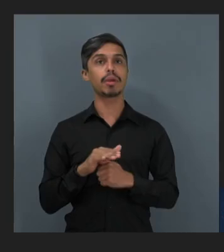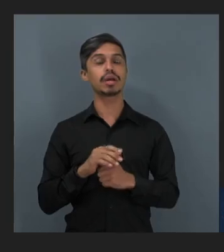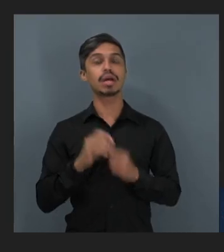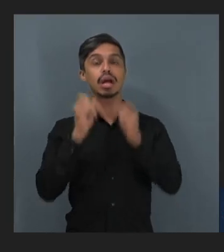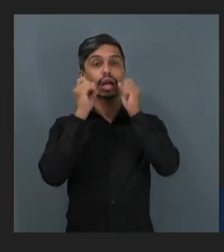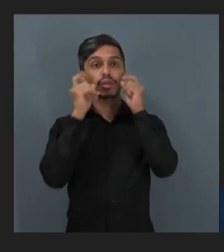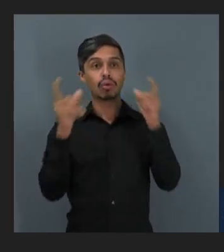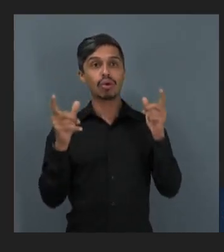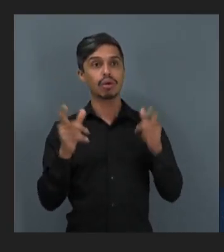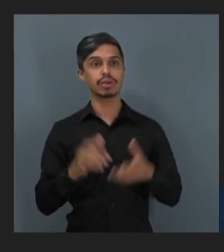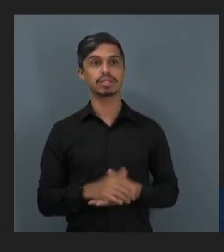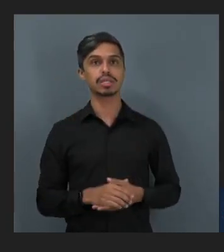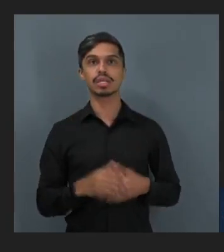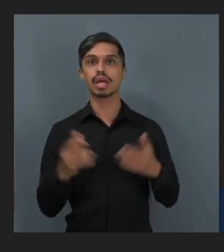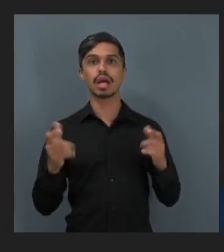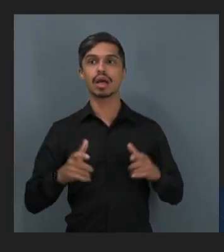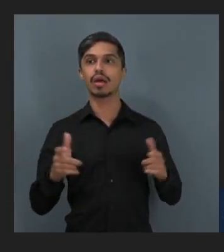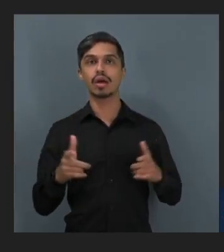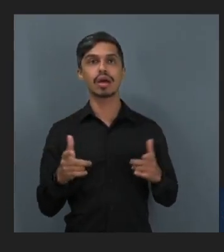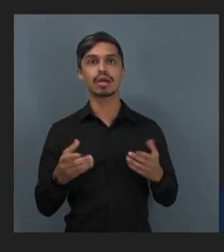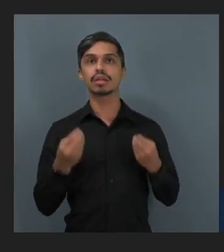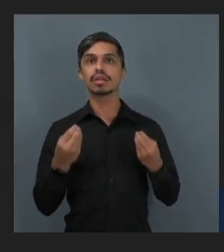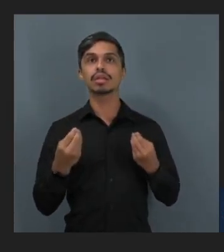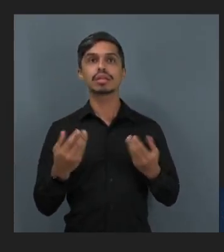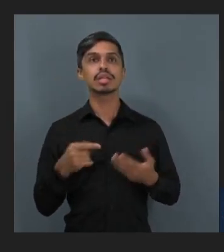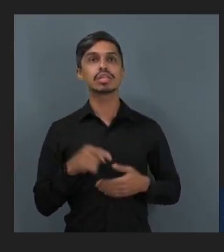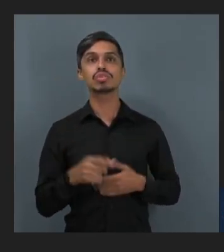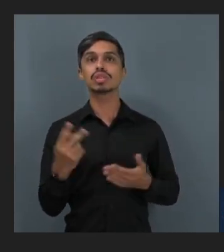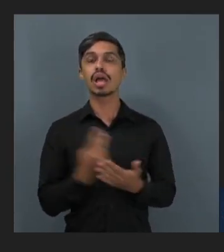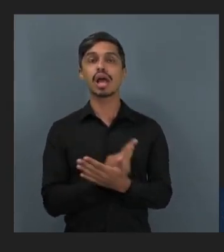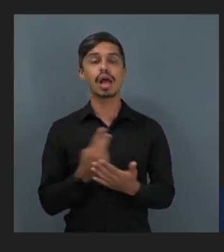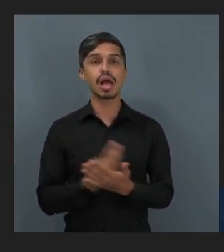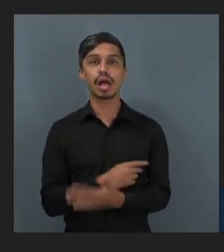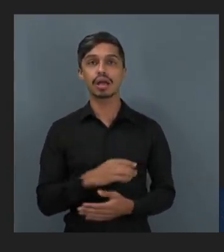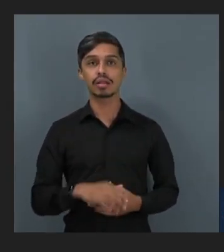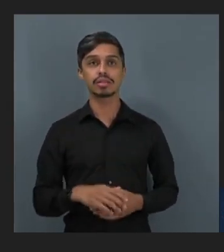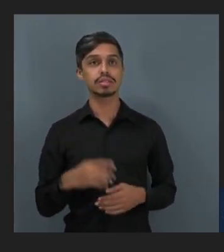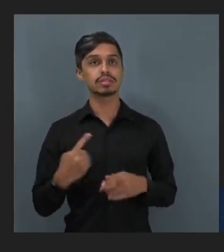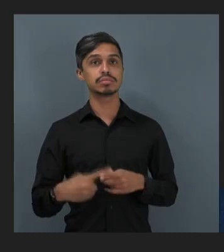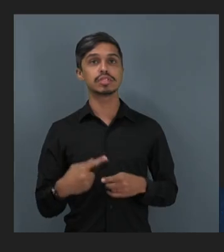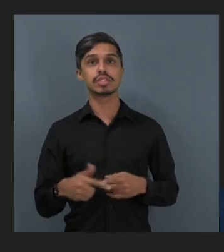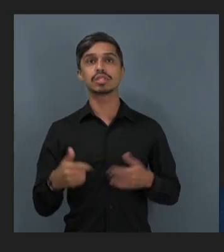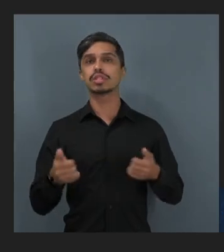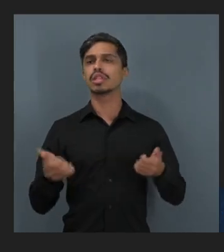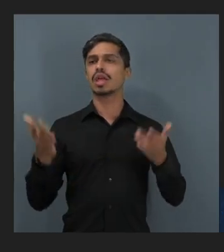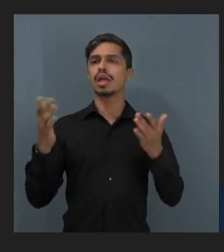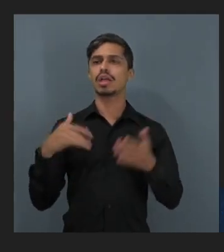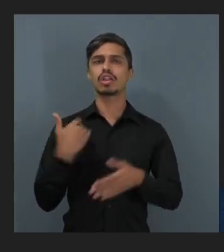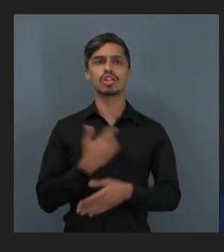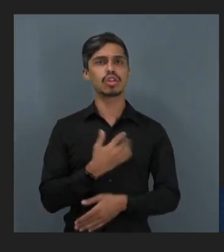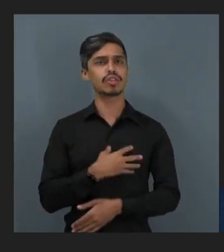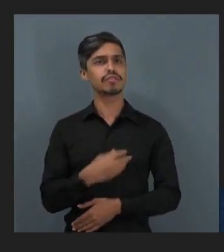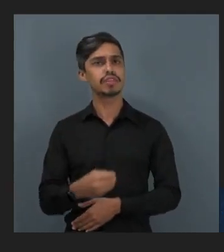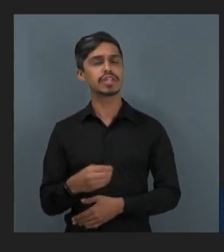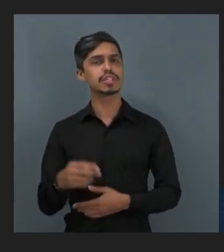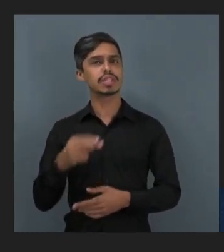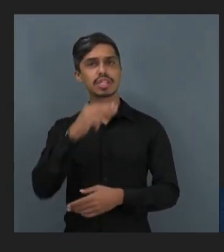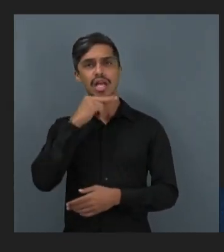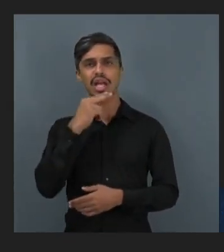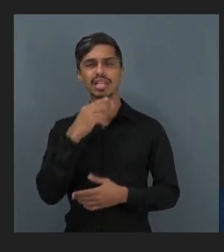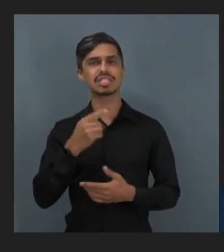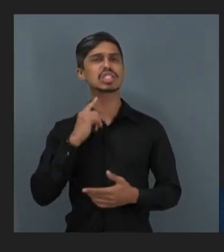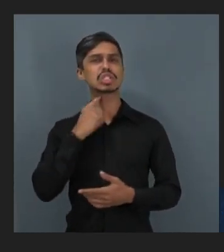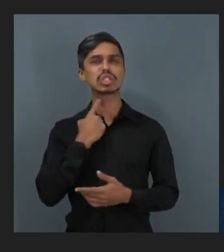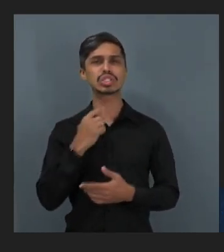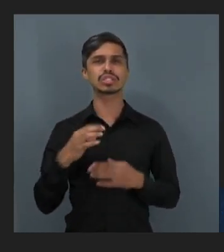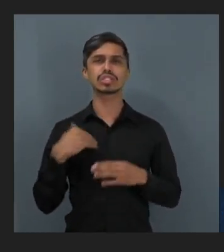acorda. Cadê? Vamos acordar, isso está errado. O que é que nós vamos deixar para os nossos filhos e netos? Essa podridão que a